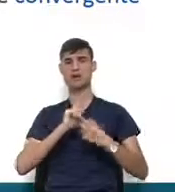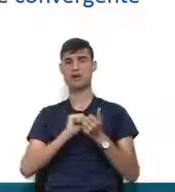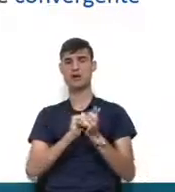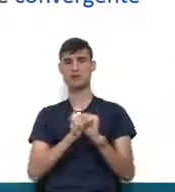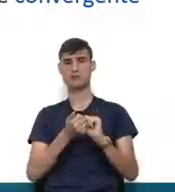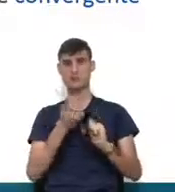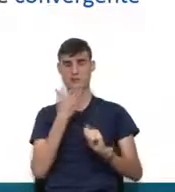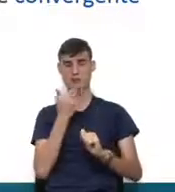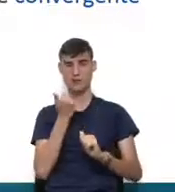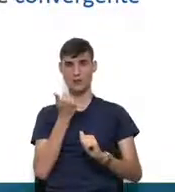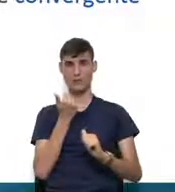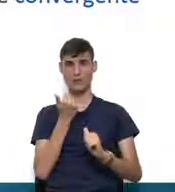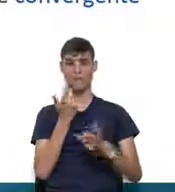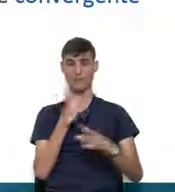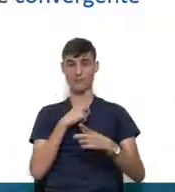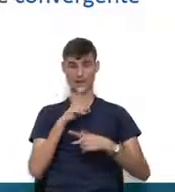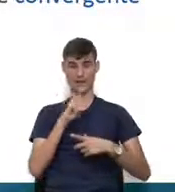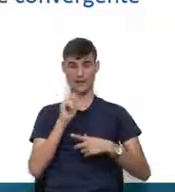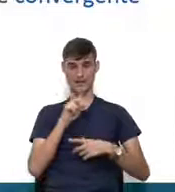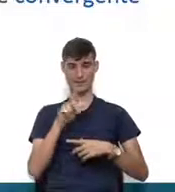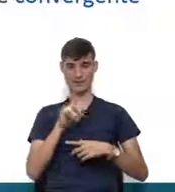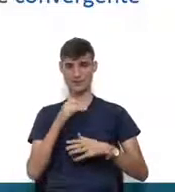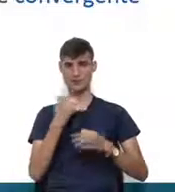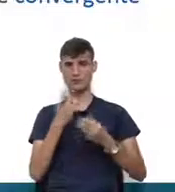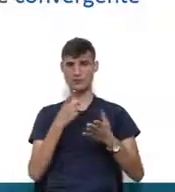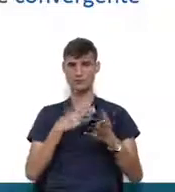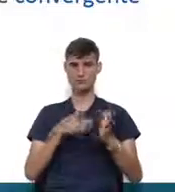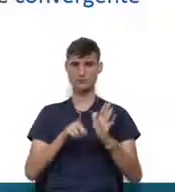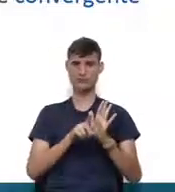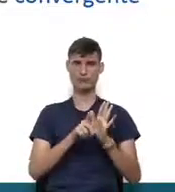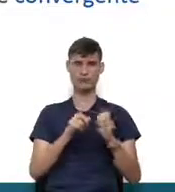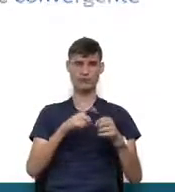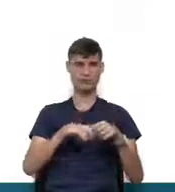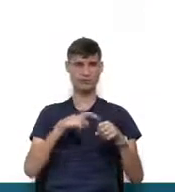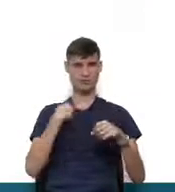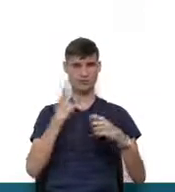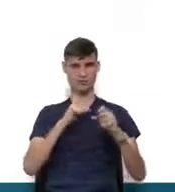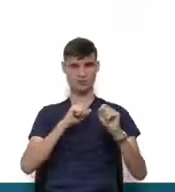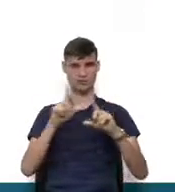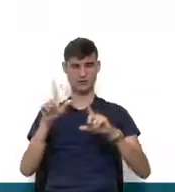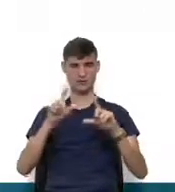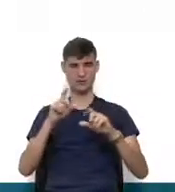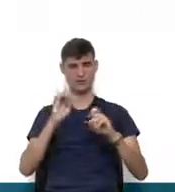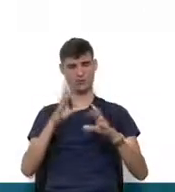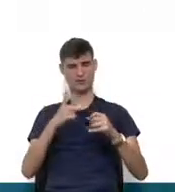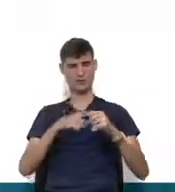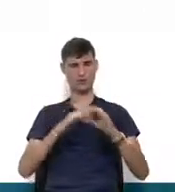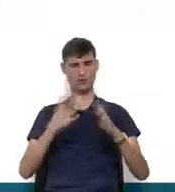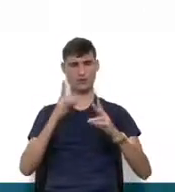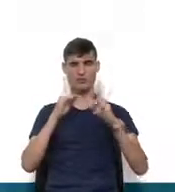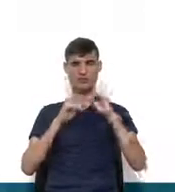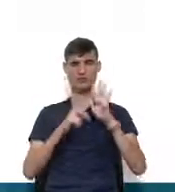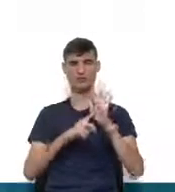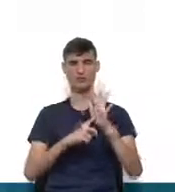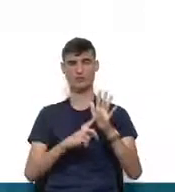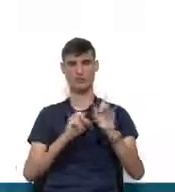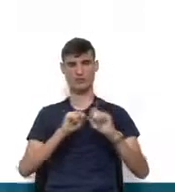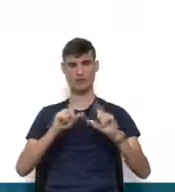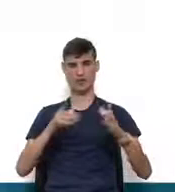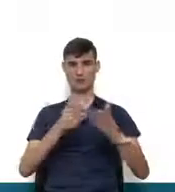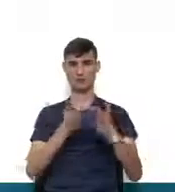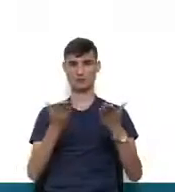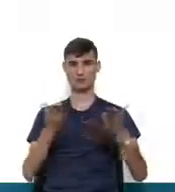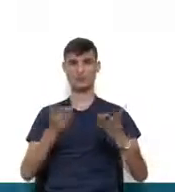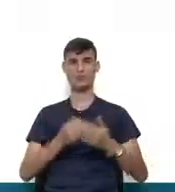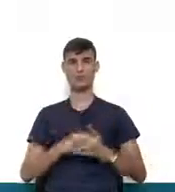achar melhor. Então, a nossa razão, quando eu volto no meu slide, Só voltando, para que fique claro para